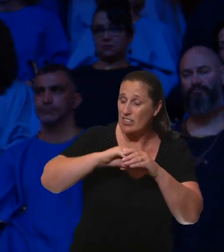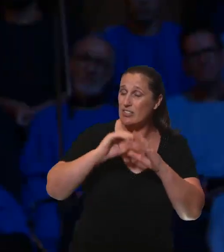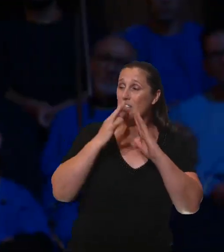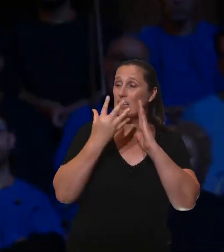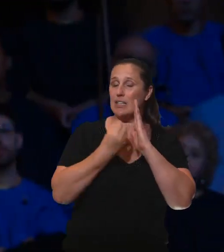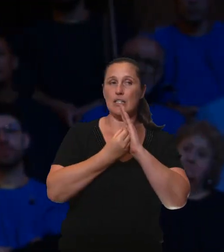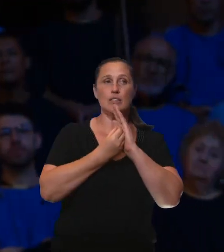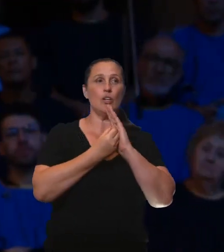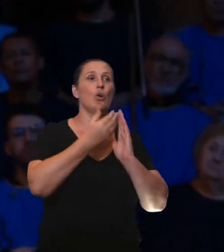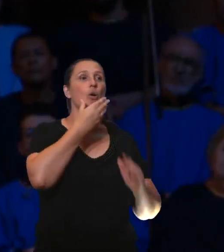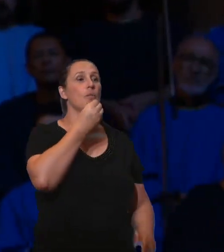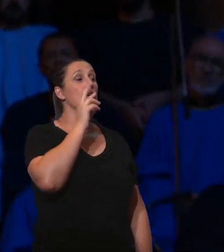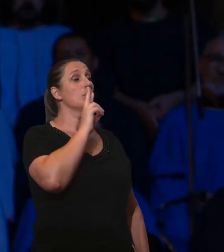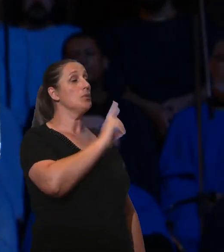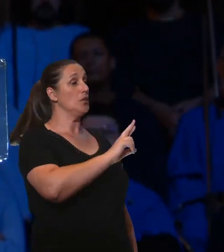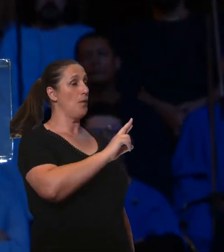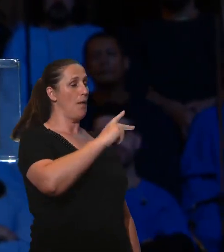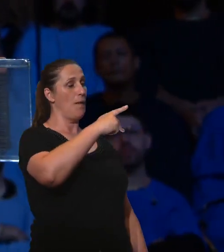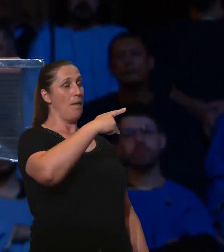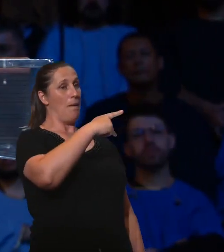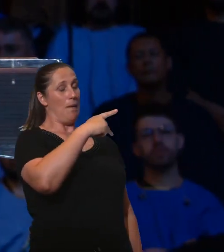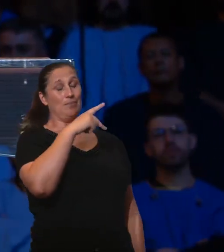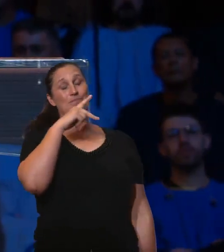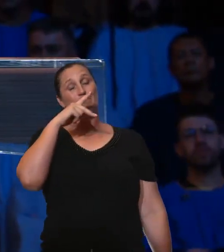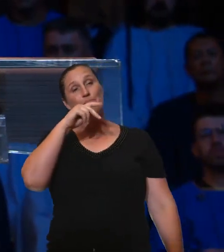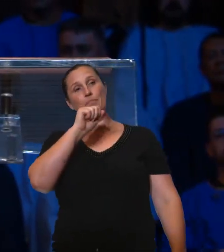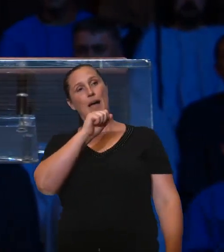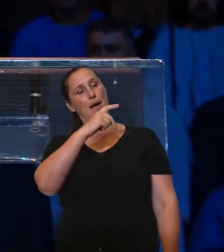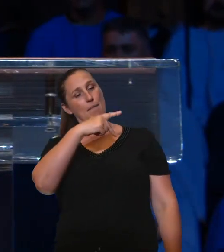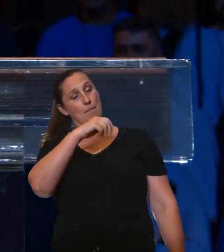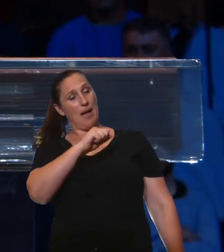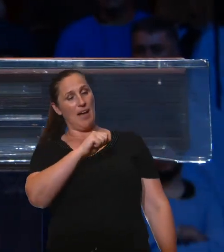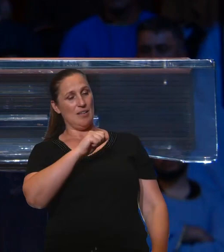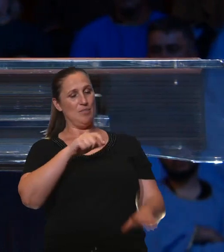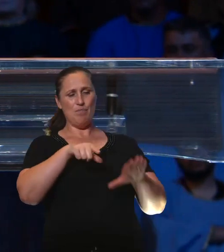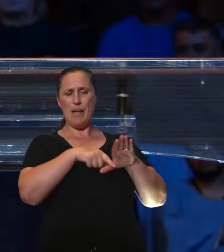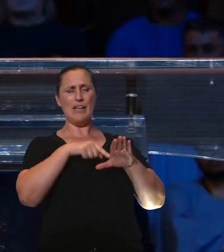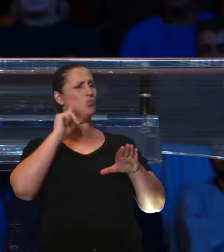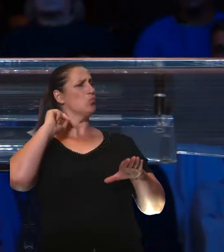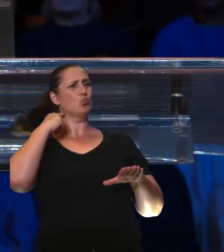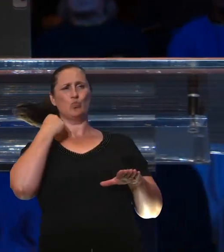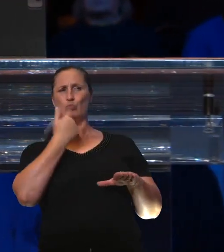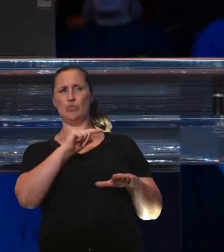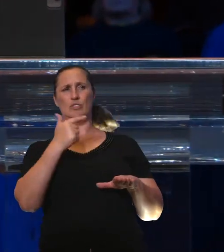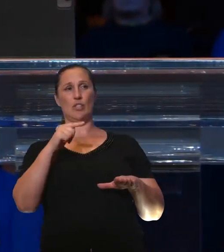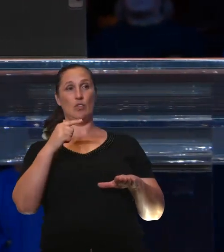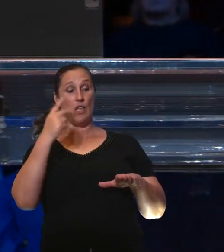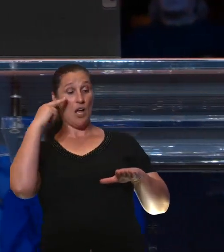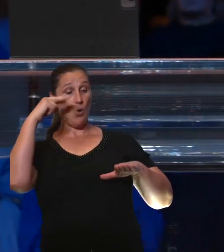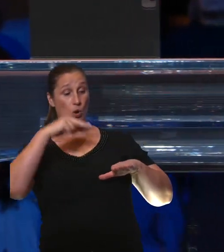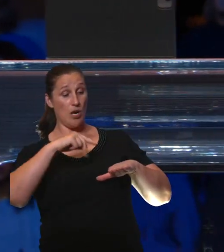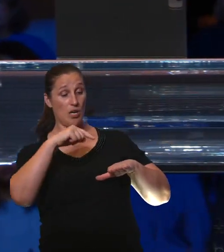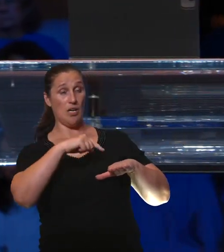ele respondeu assim: papá, meus pés não estão sujos, o que o senhor está olhando é